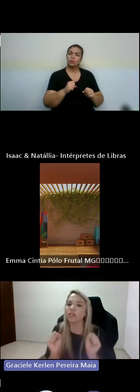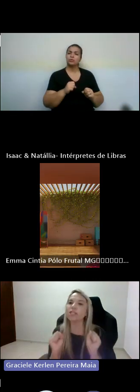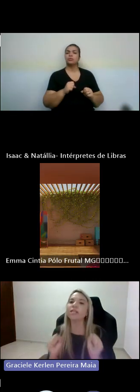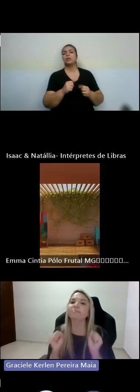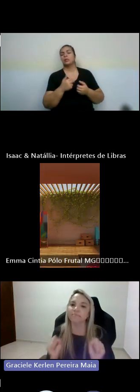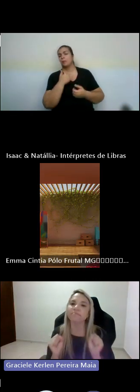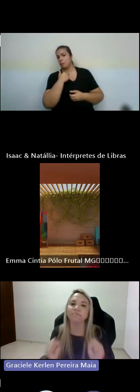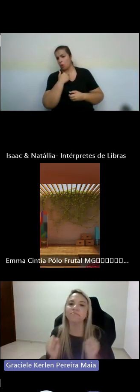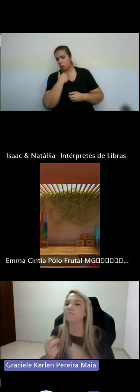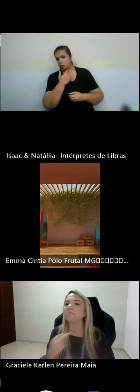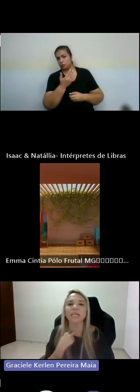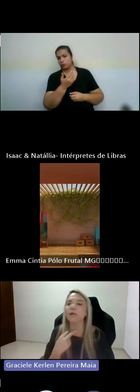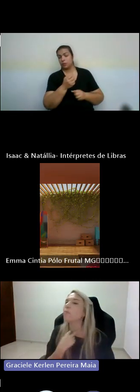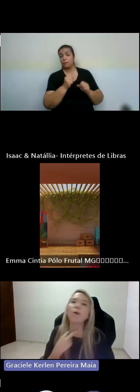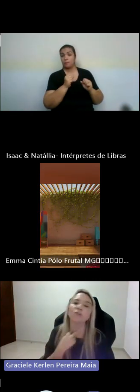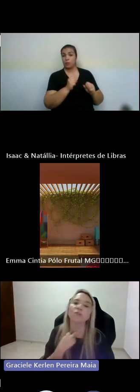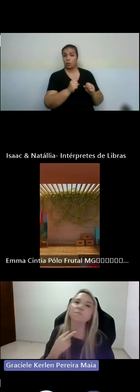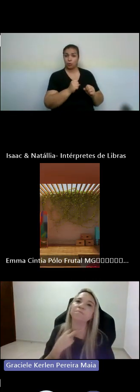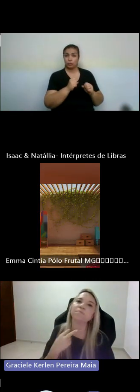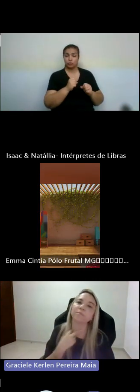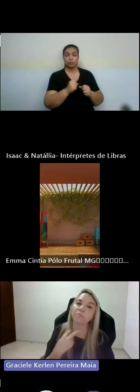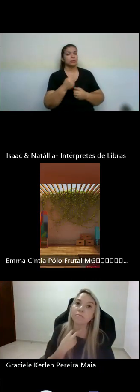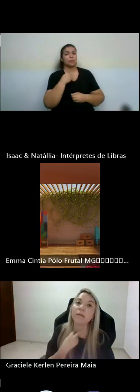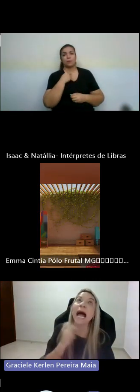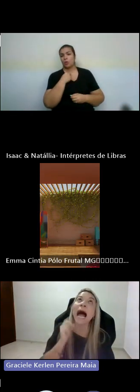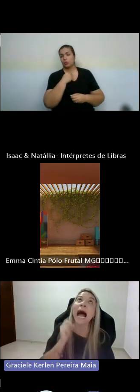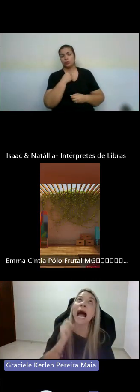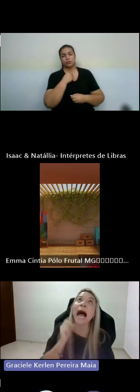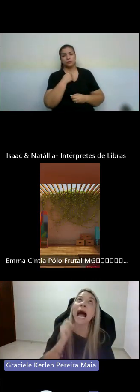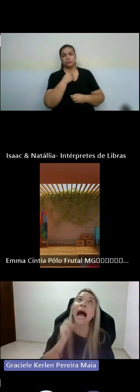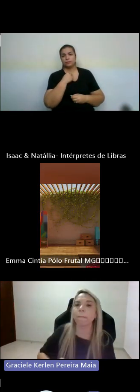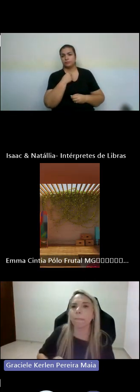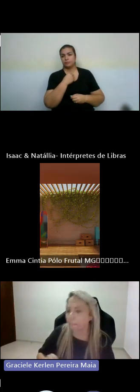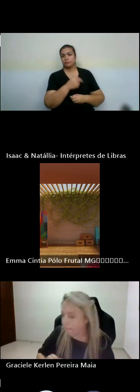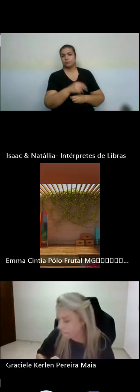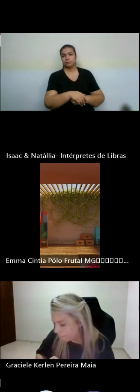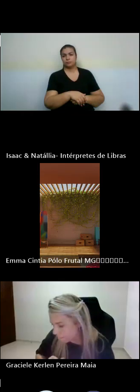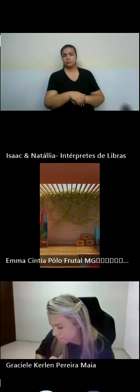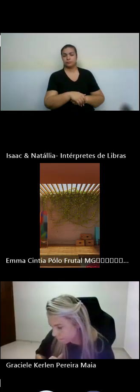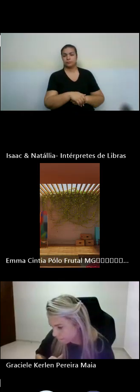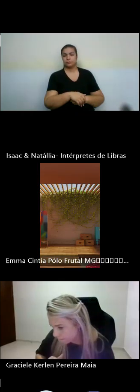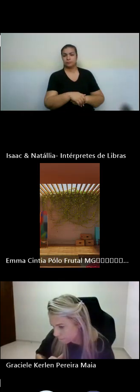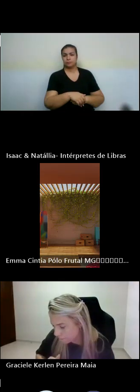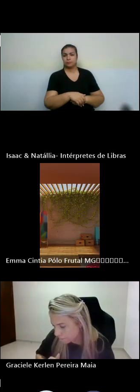Isso. Pode e não pode. Tem ser. Aí.